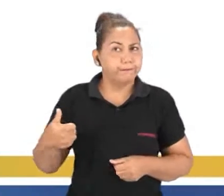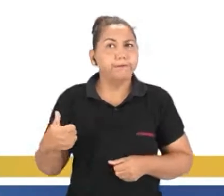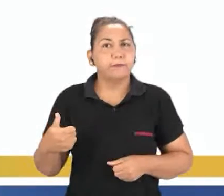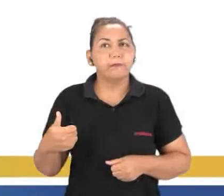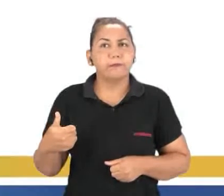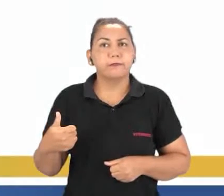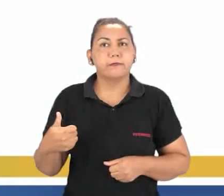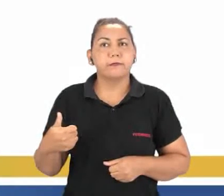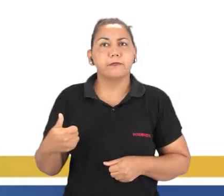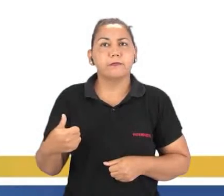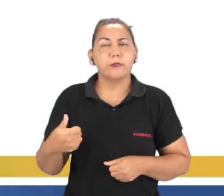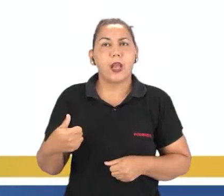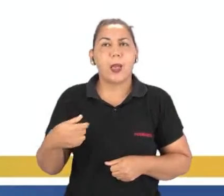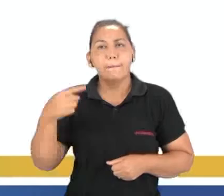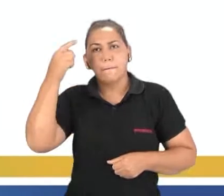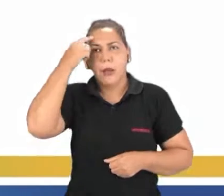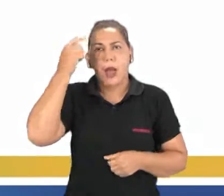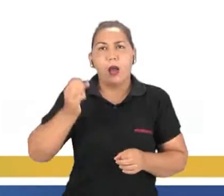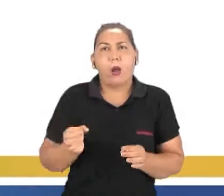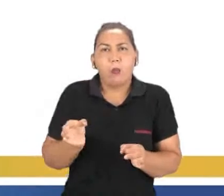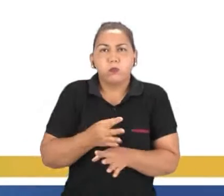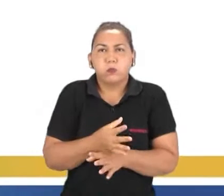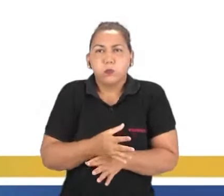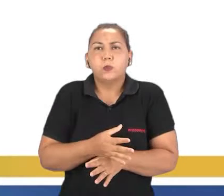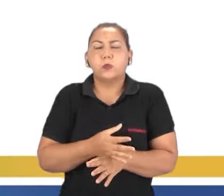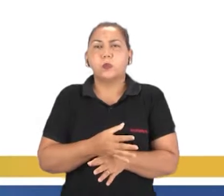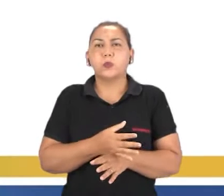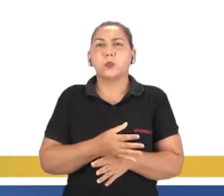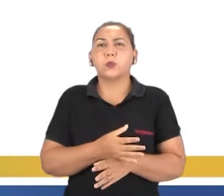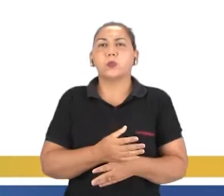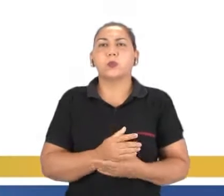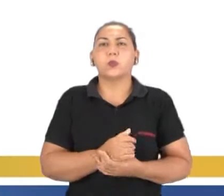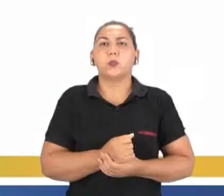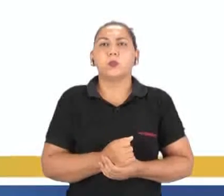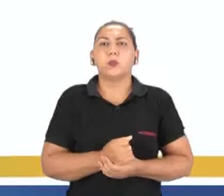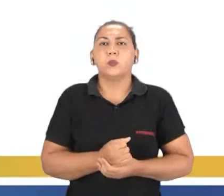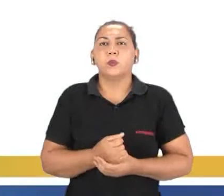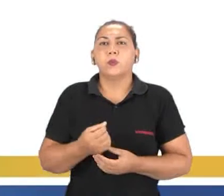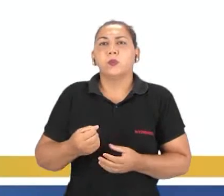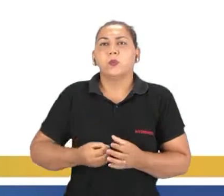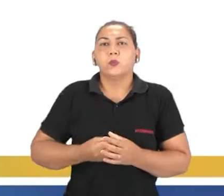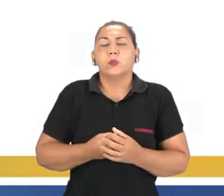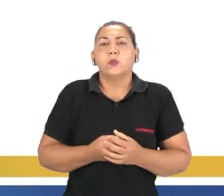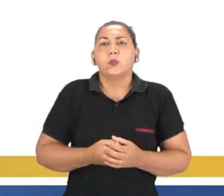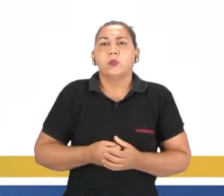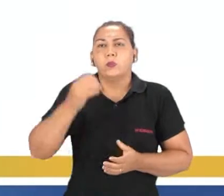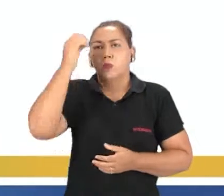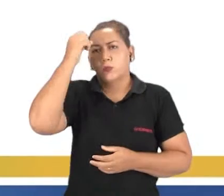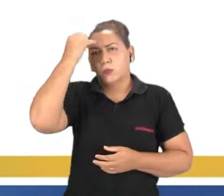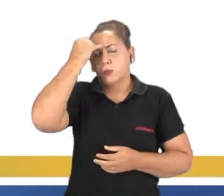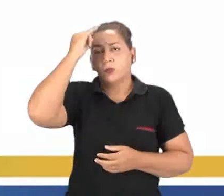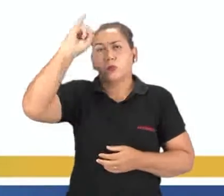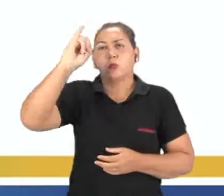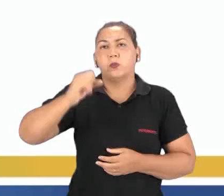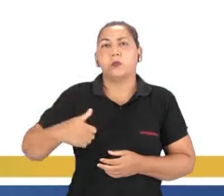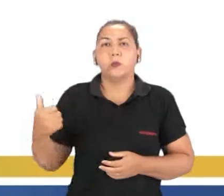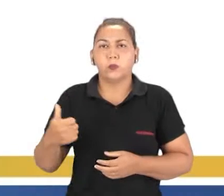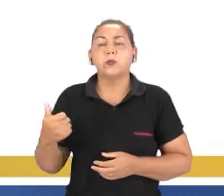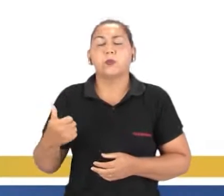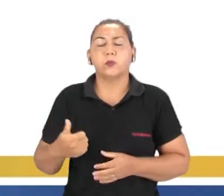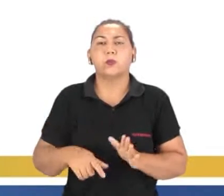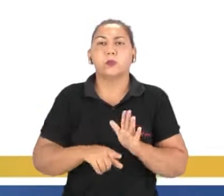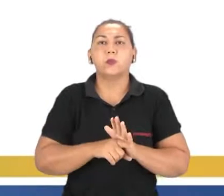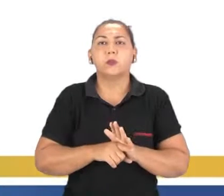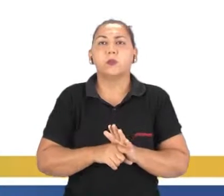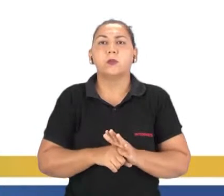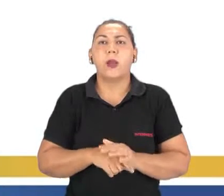ele tirou as conclusões que deram origem à primeira lei de Mendel. Essas conclusões elas foram baseadas a partir da análise